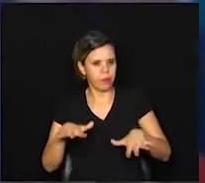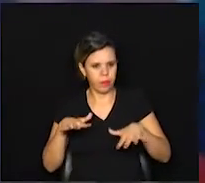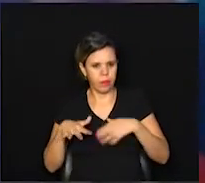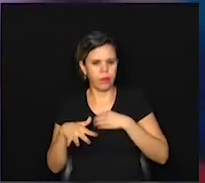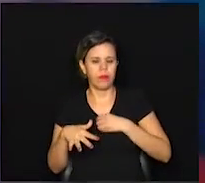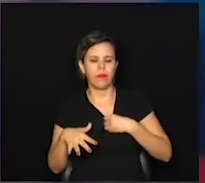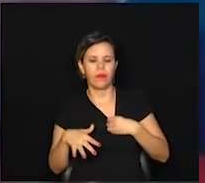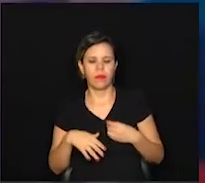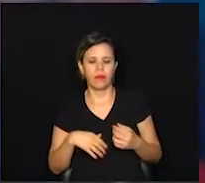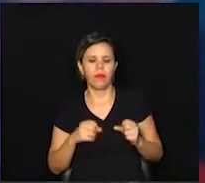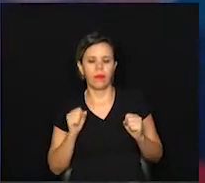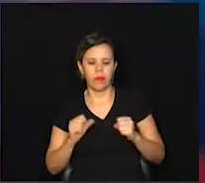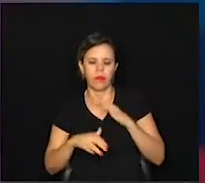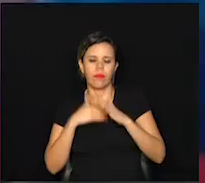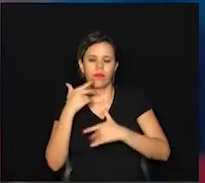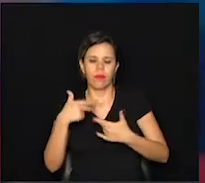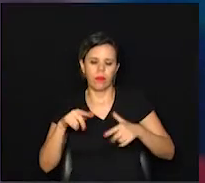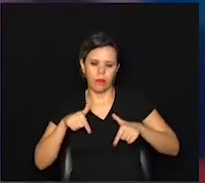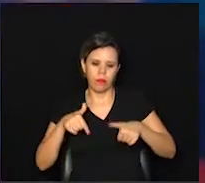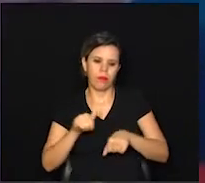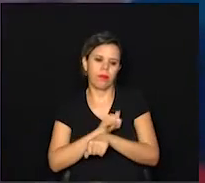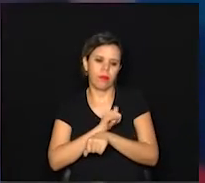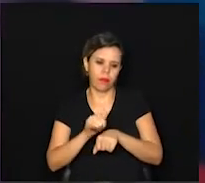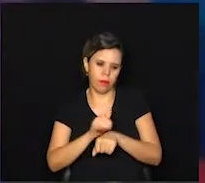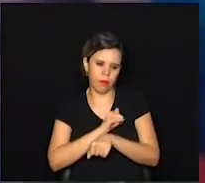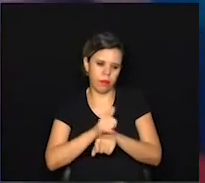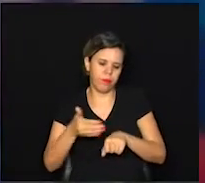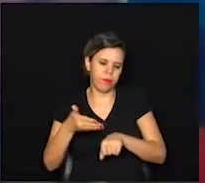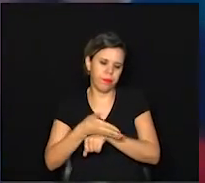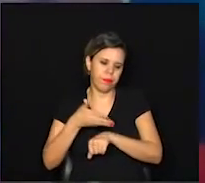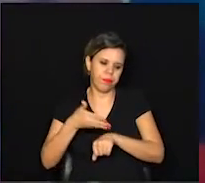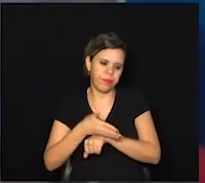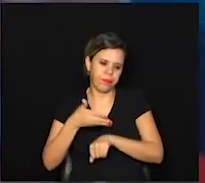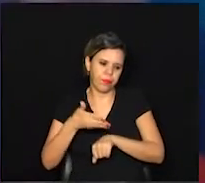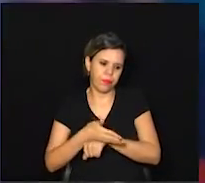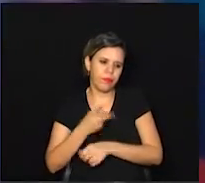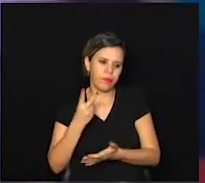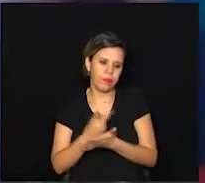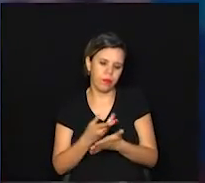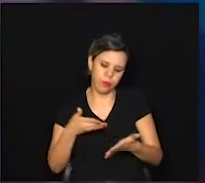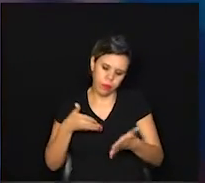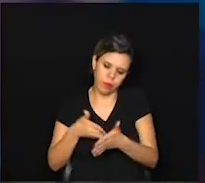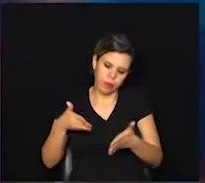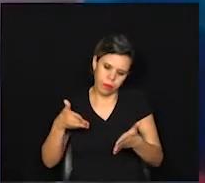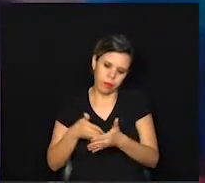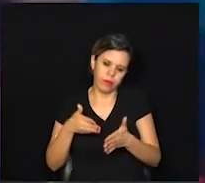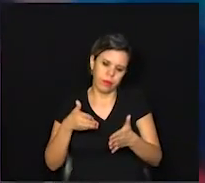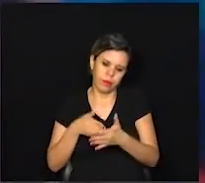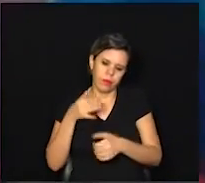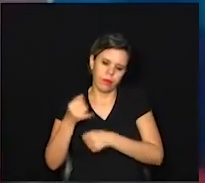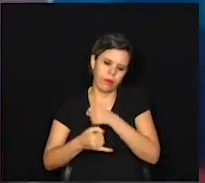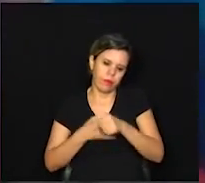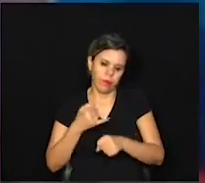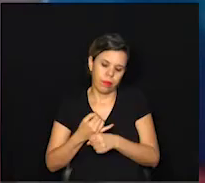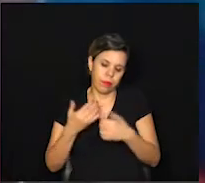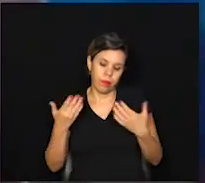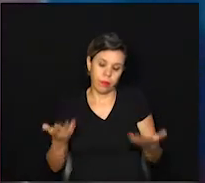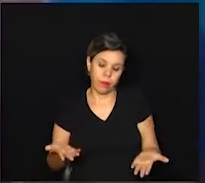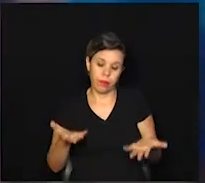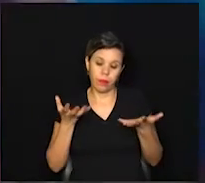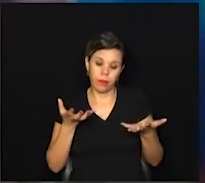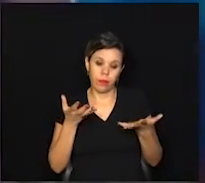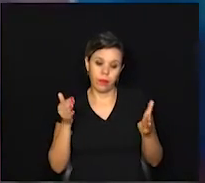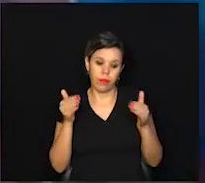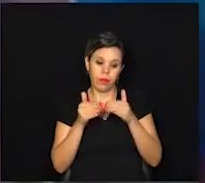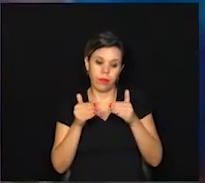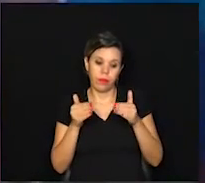gente pode construir algumas alternativas de participação, mesmo com os limites aí dessas plataformas. Então, queria